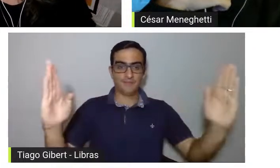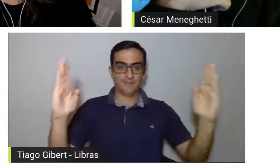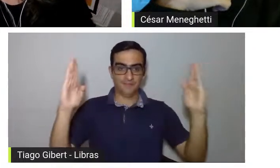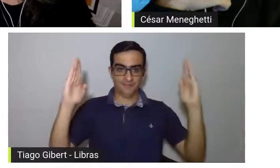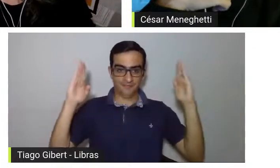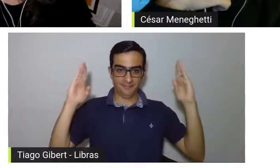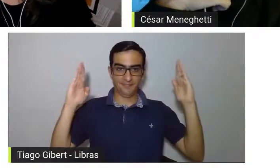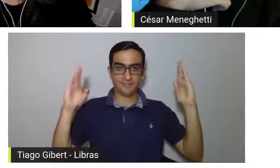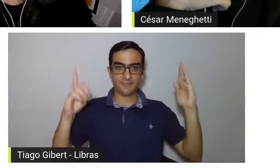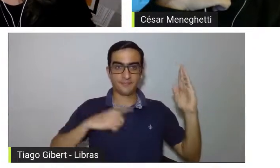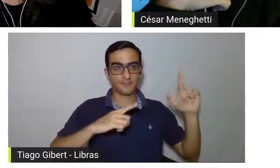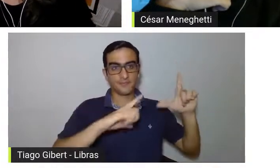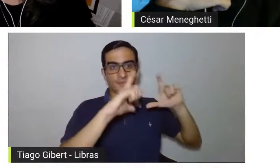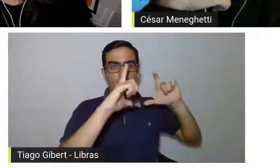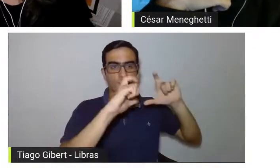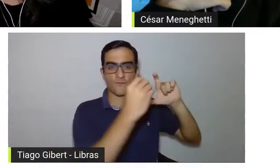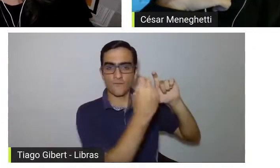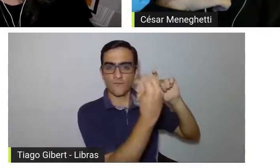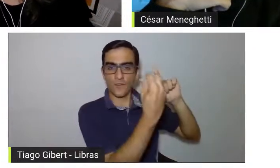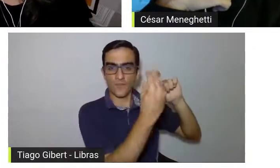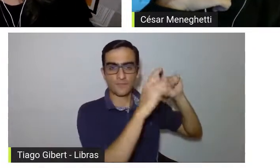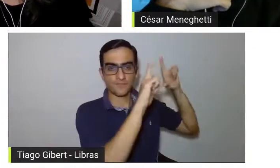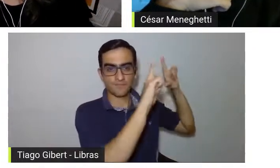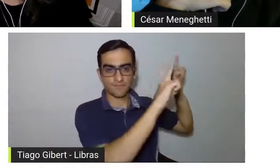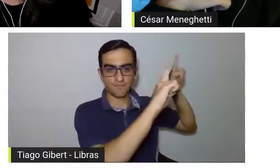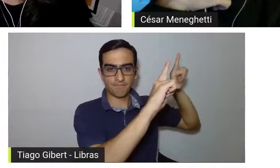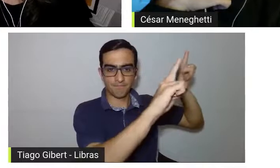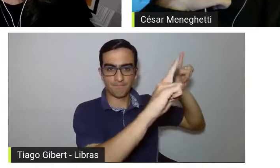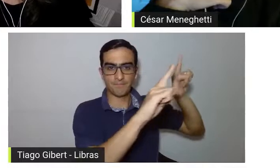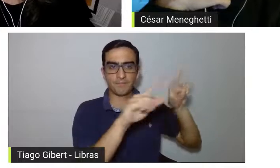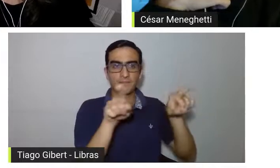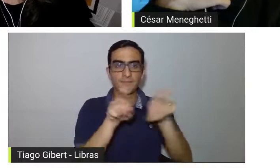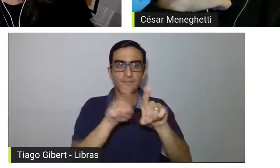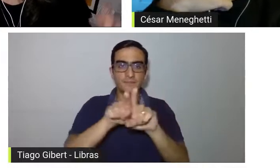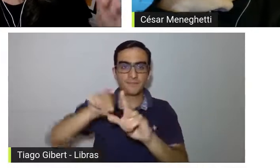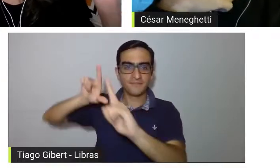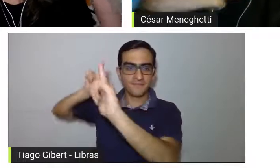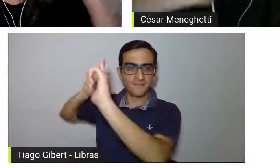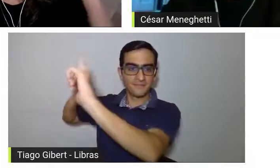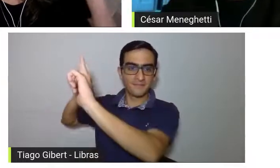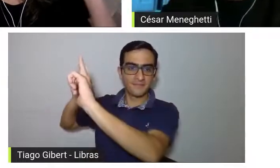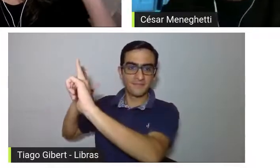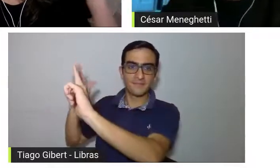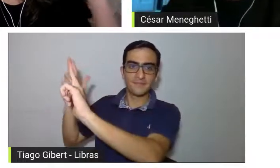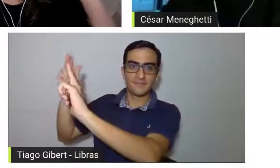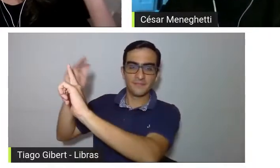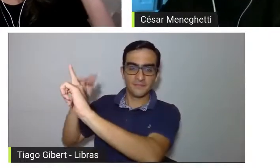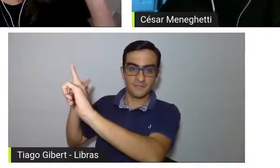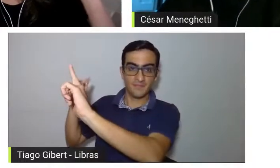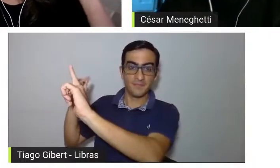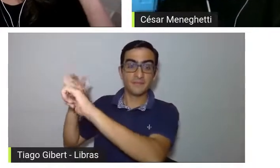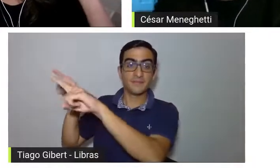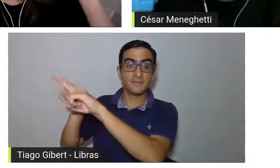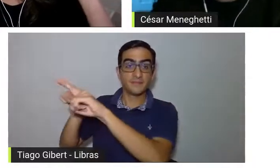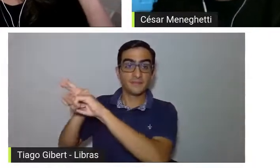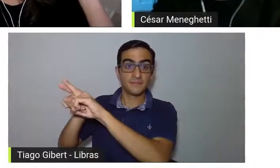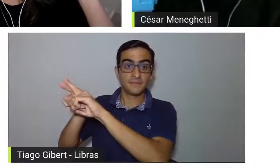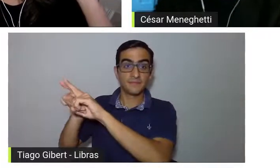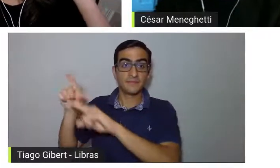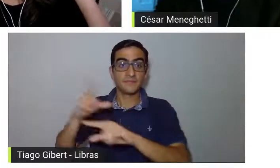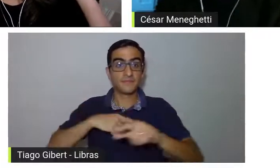laterais têm fotografias e uma pintura lá no fundo, e do meu lado esquerdo